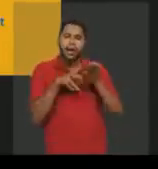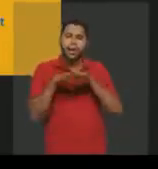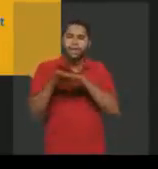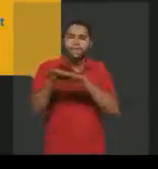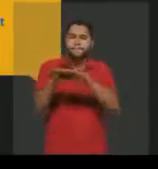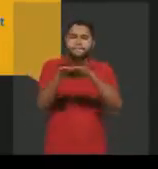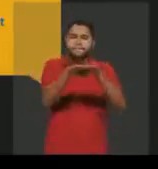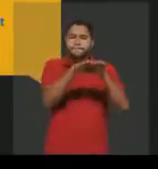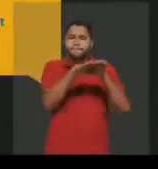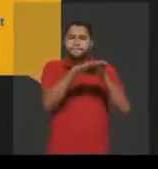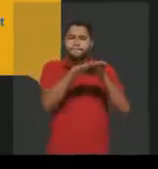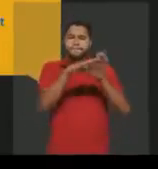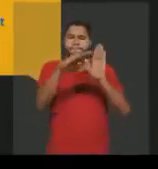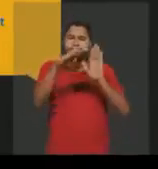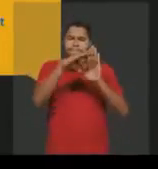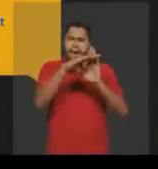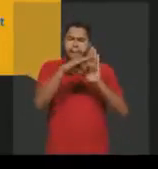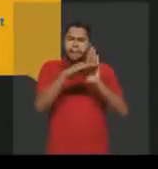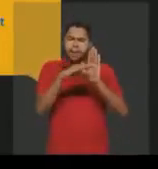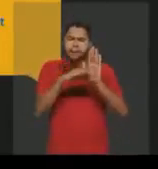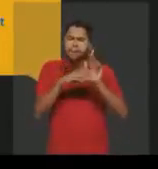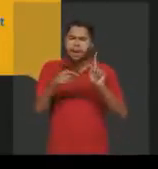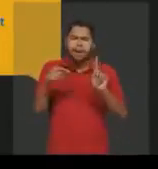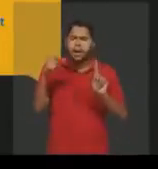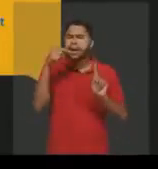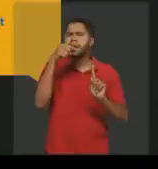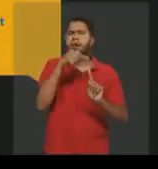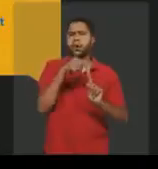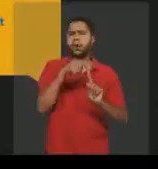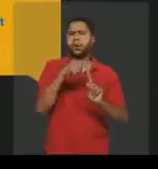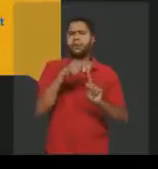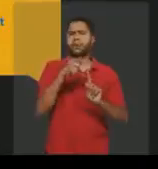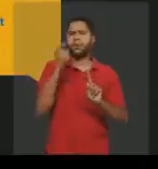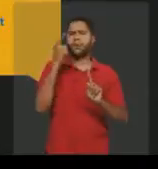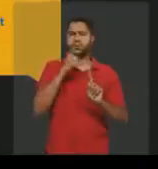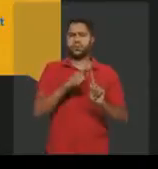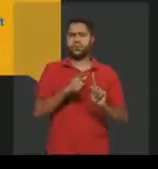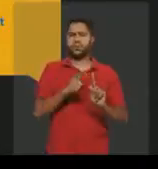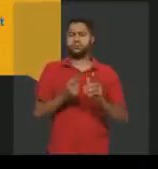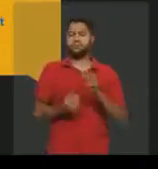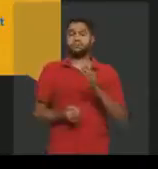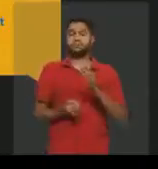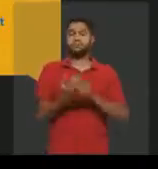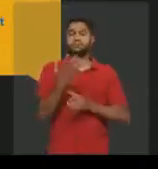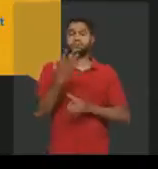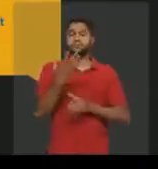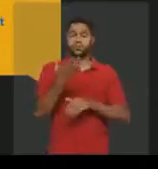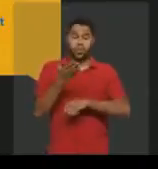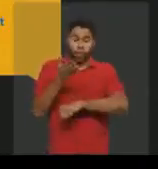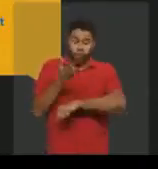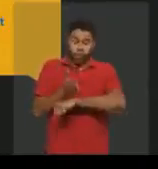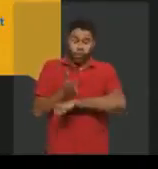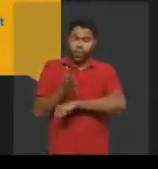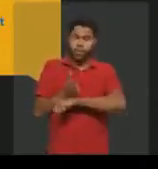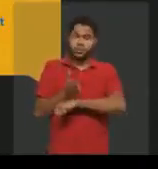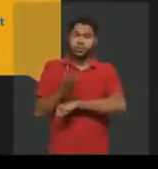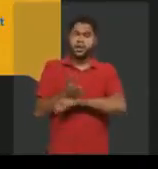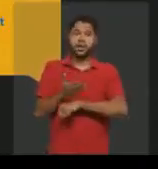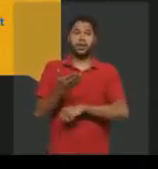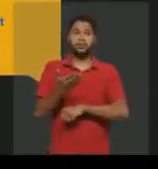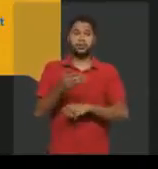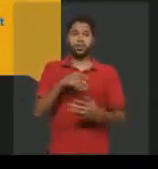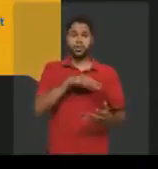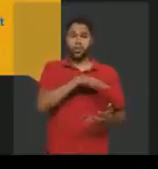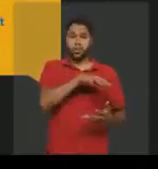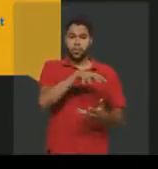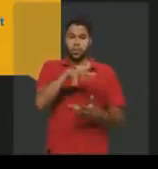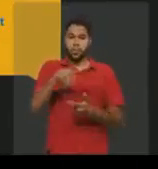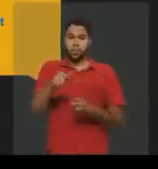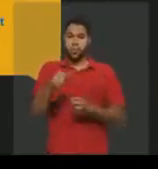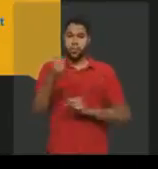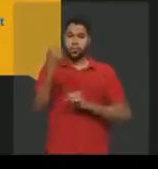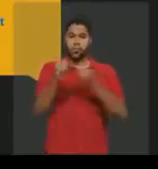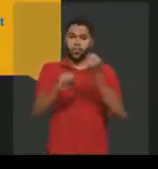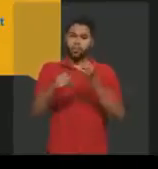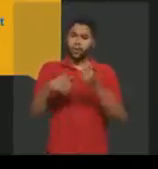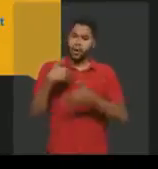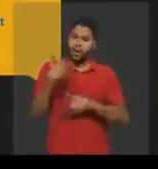para a execução delas. O que acontece com o moderno? O mundo ele vai crescer muito